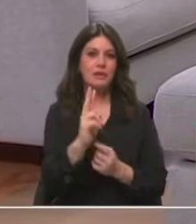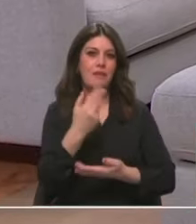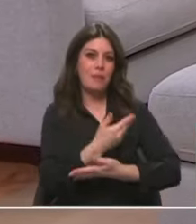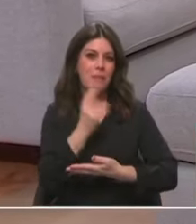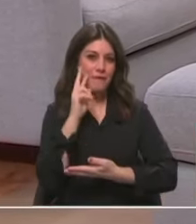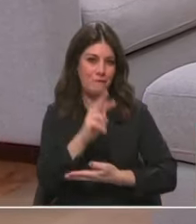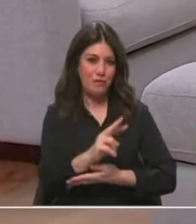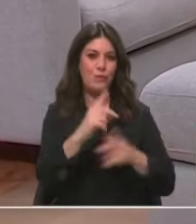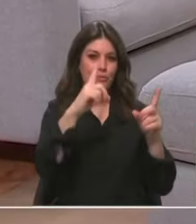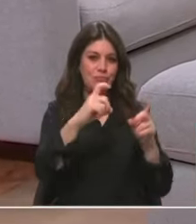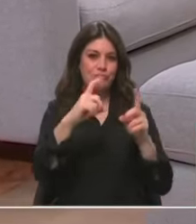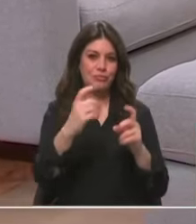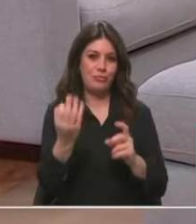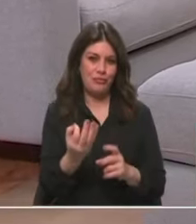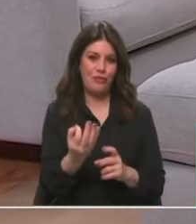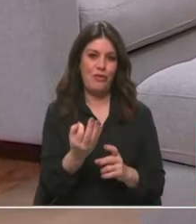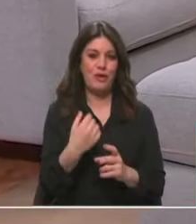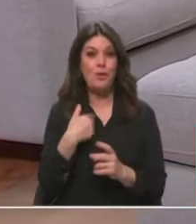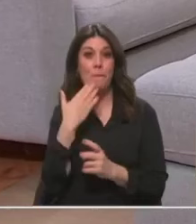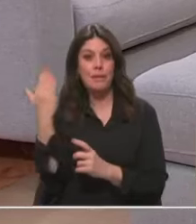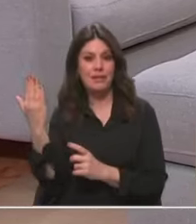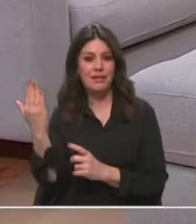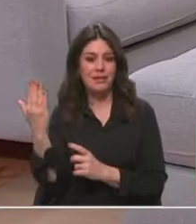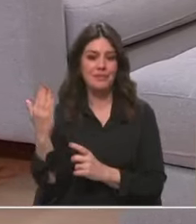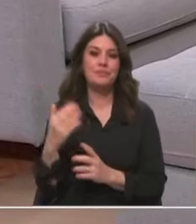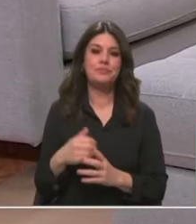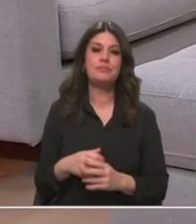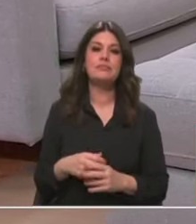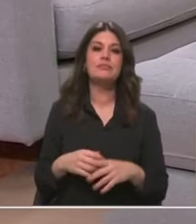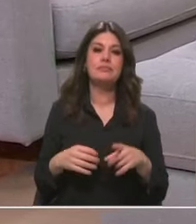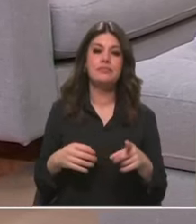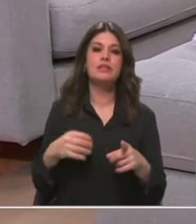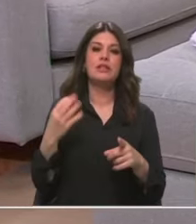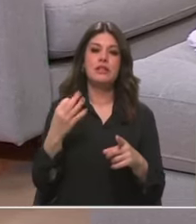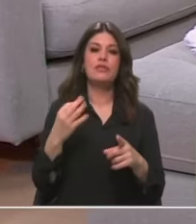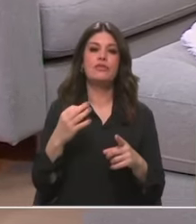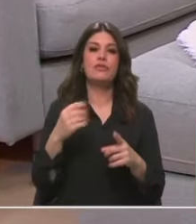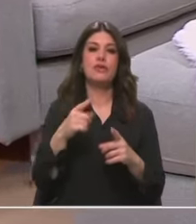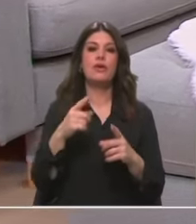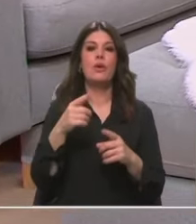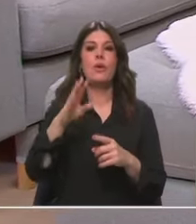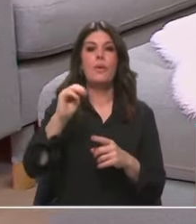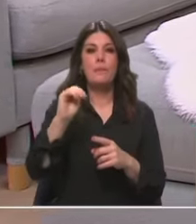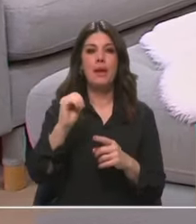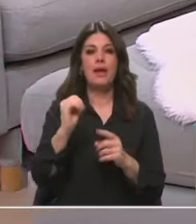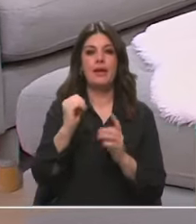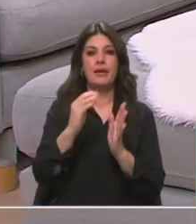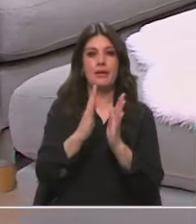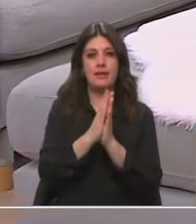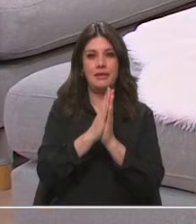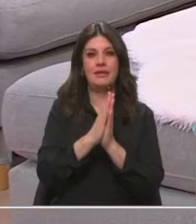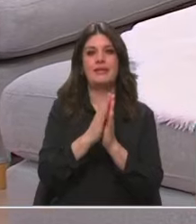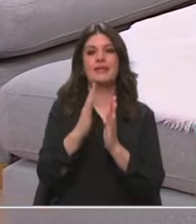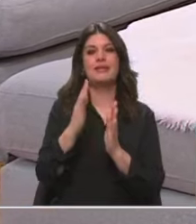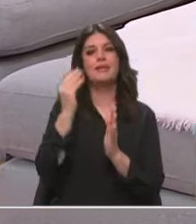na neonatologia que até H disseram que para fazer o carimbo com o pé dela e a o peso dela e tudo isso e portanto